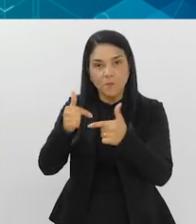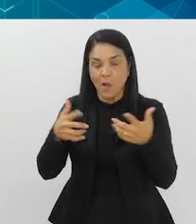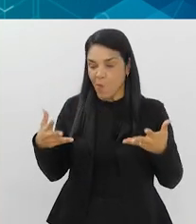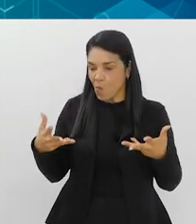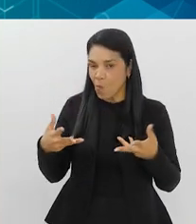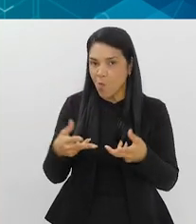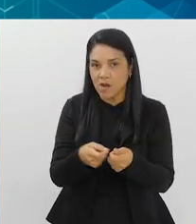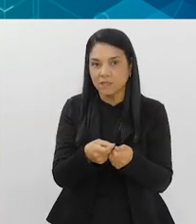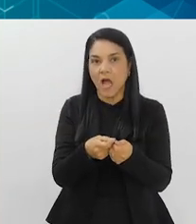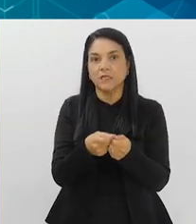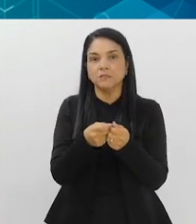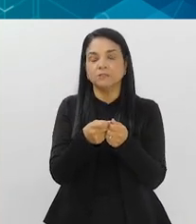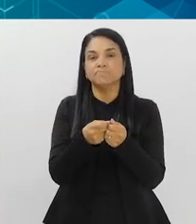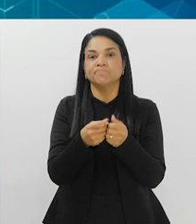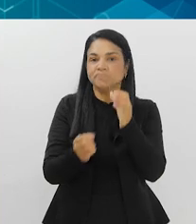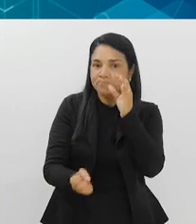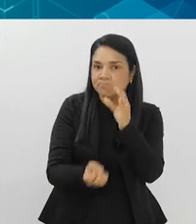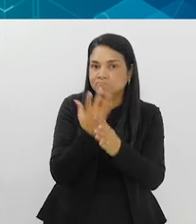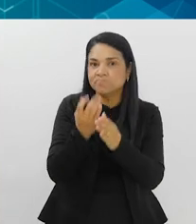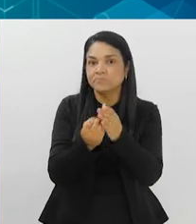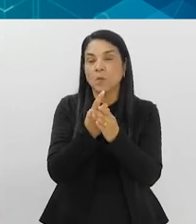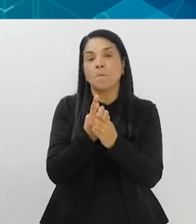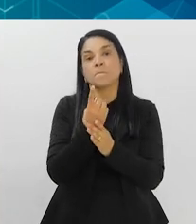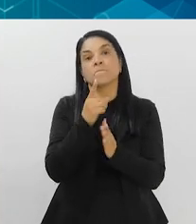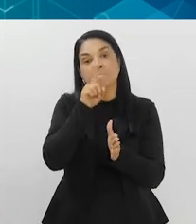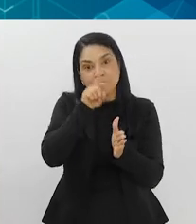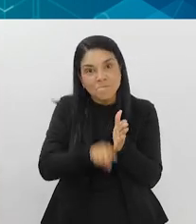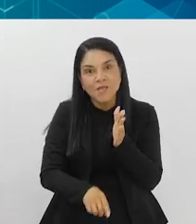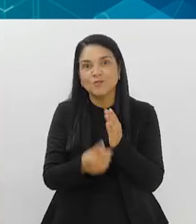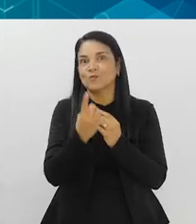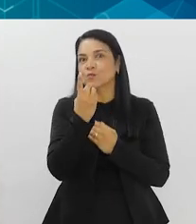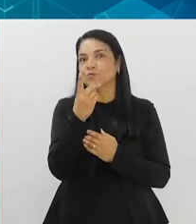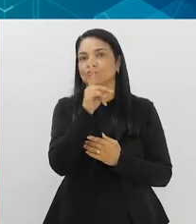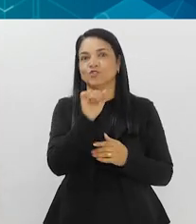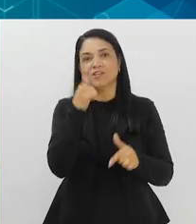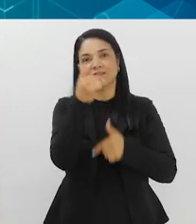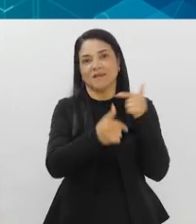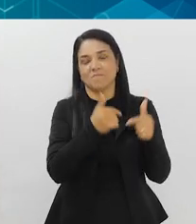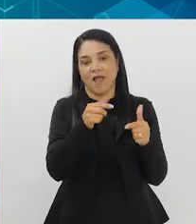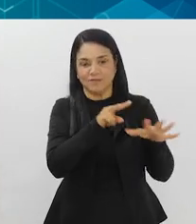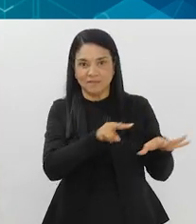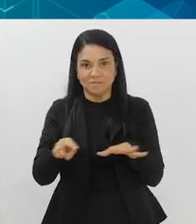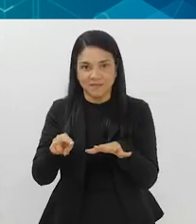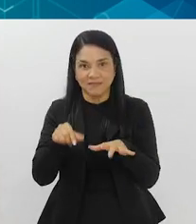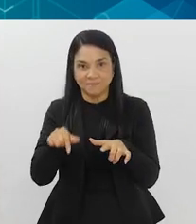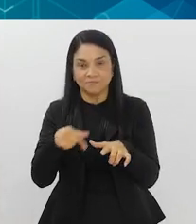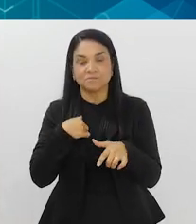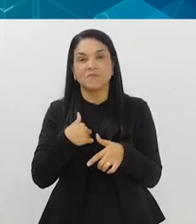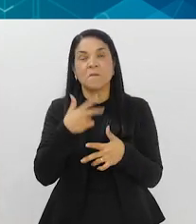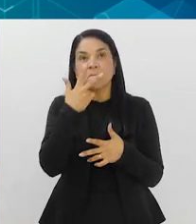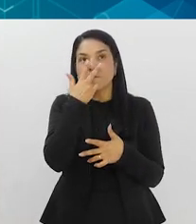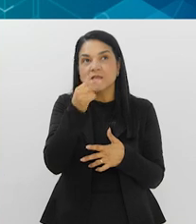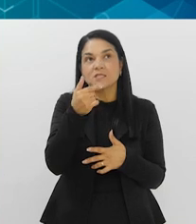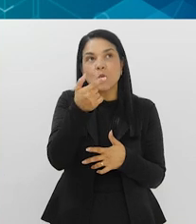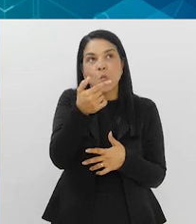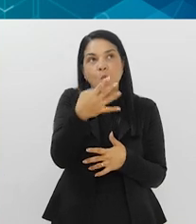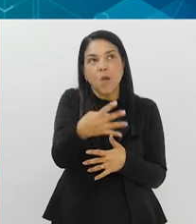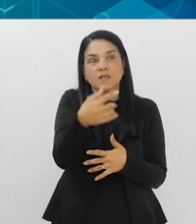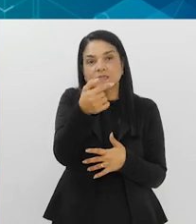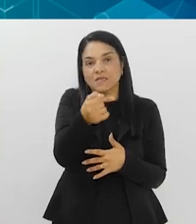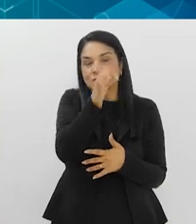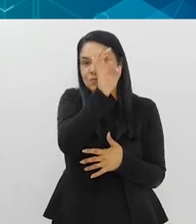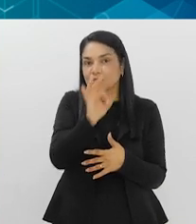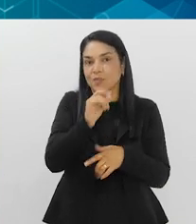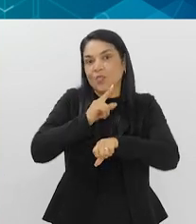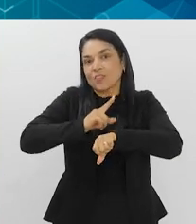nosso trabalho com a mesma qualidade e com a mesma produtividade, mas em um dia a menos de trabalho. É como se a gente estivesse divagando em quase 47%